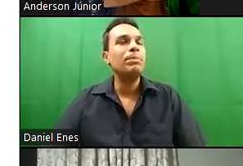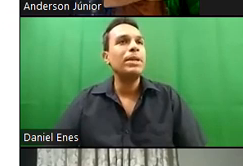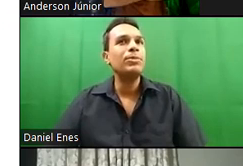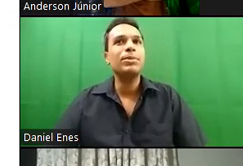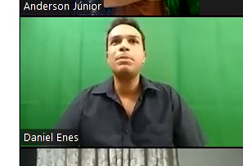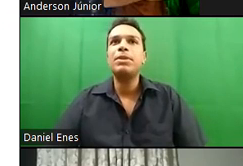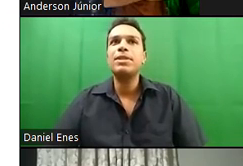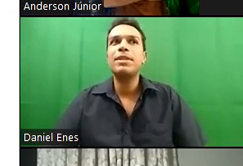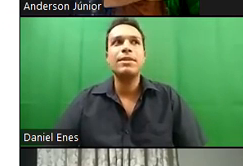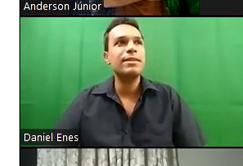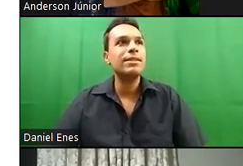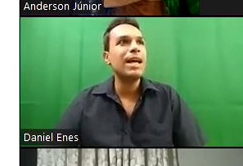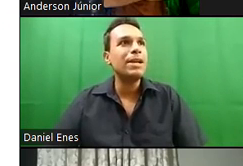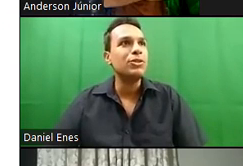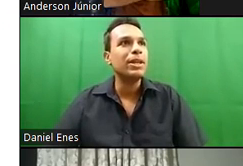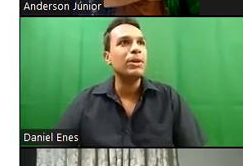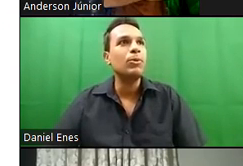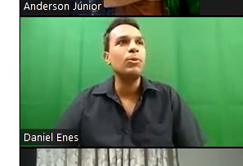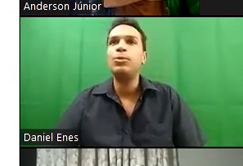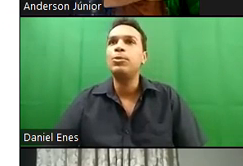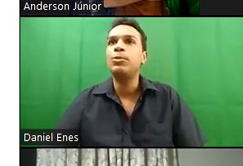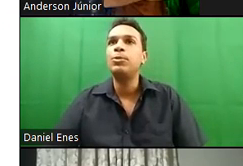tenho uma pergunta aí para vocês nesse slide, né?